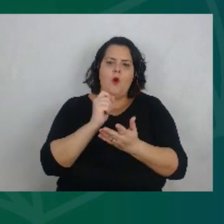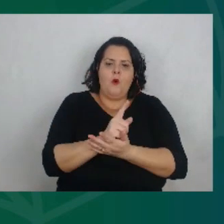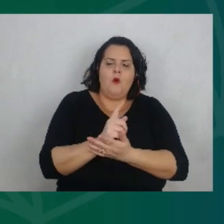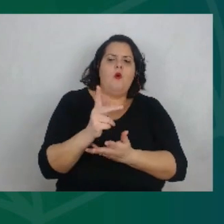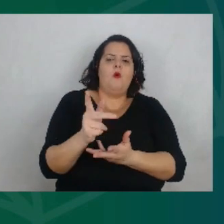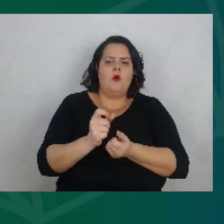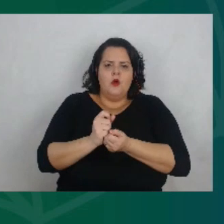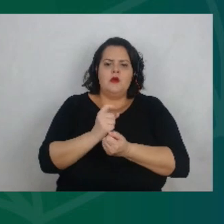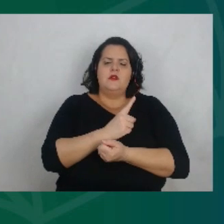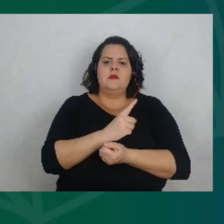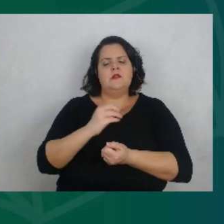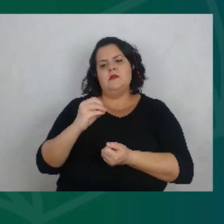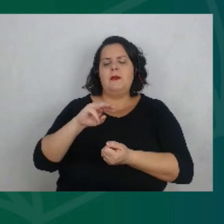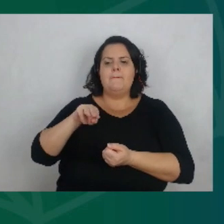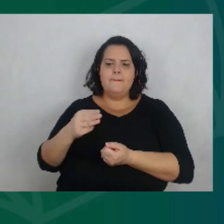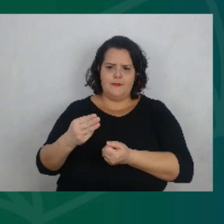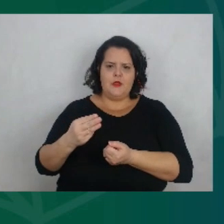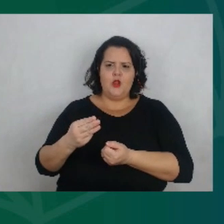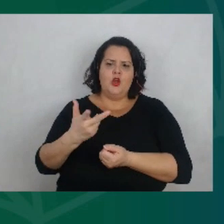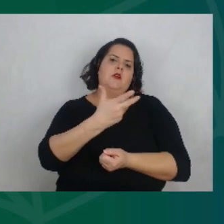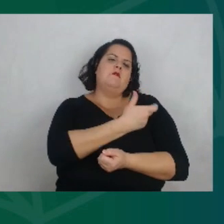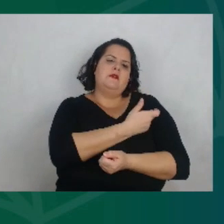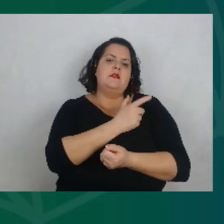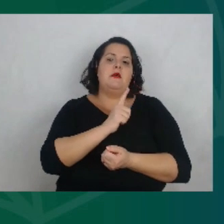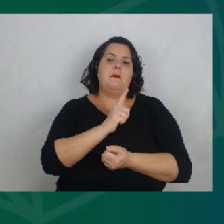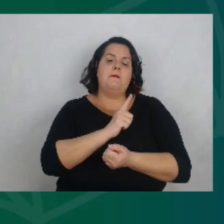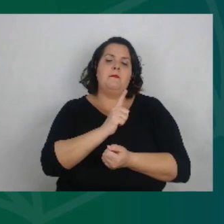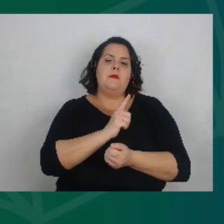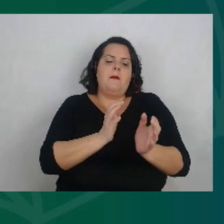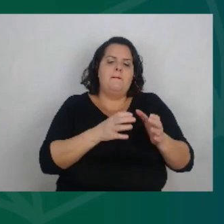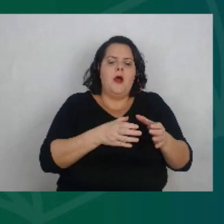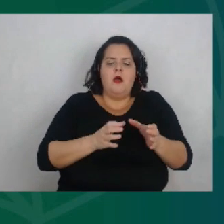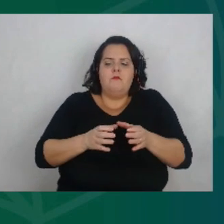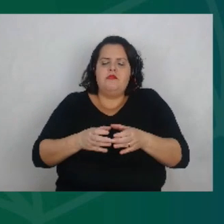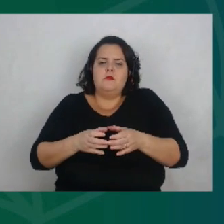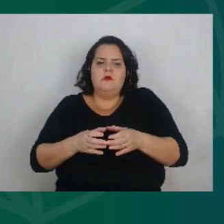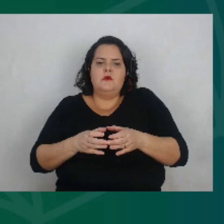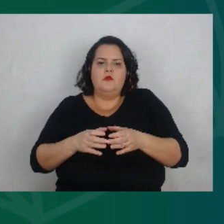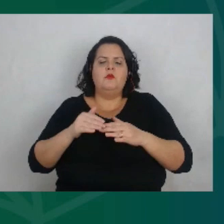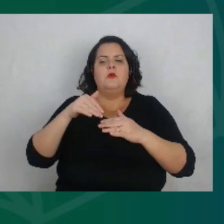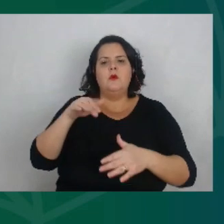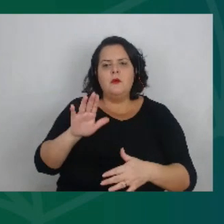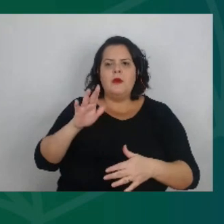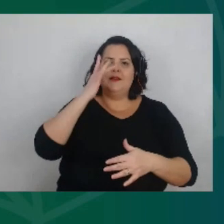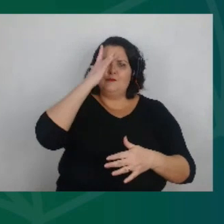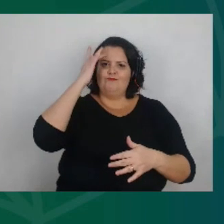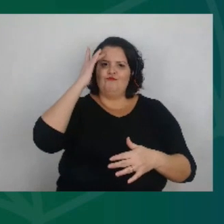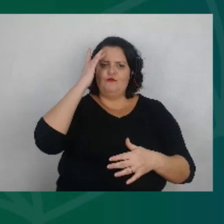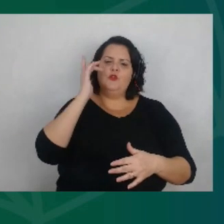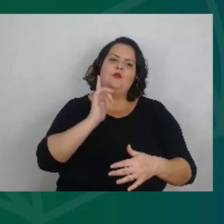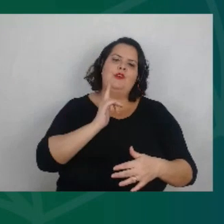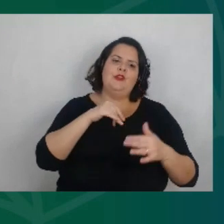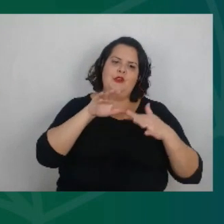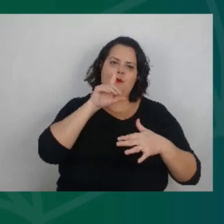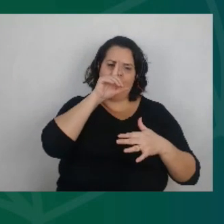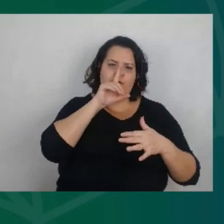atender parte da população brasileira, né, principalmente os de maior risco de complicação ou